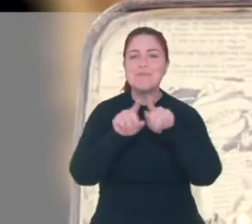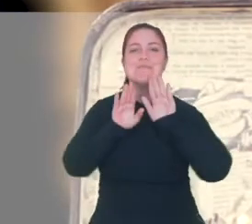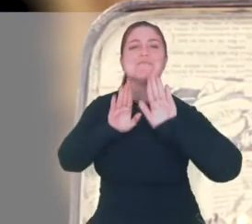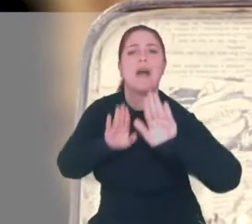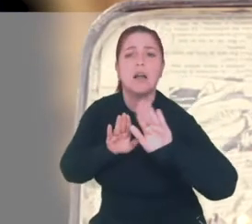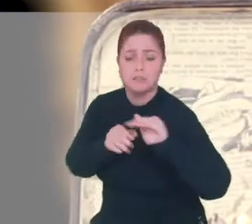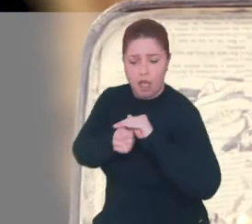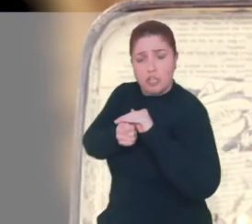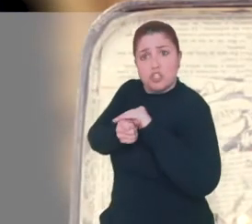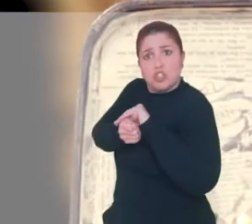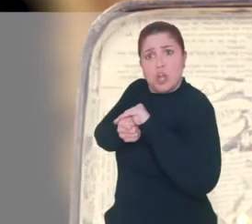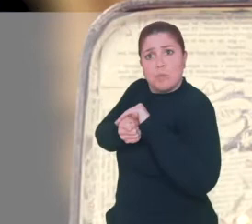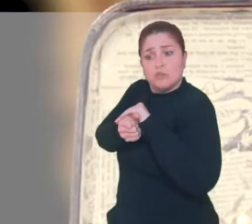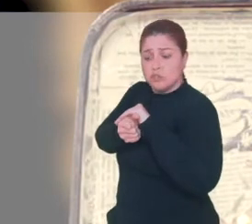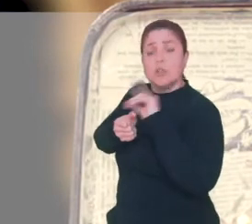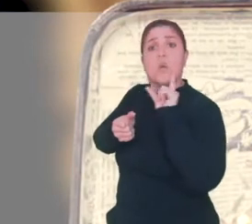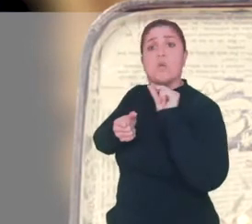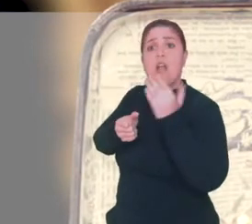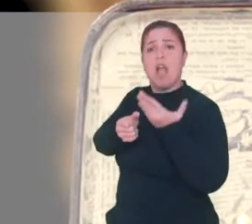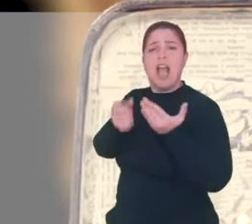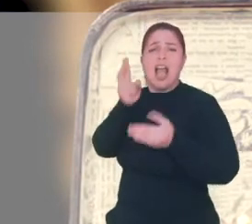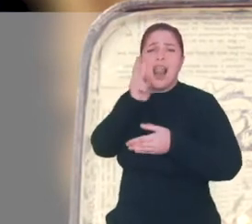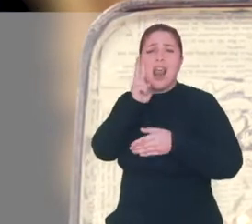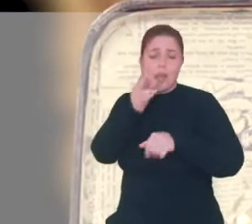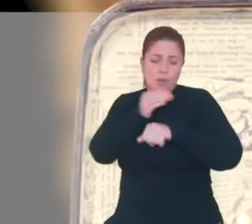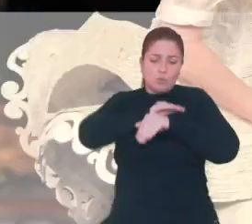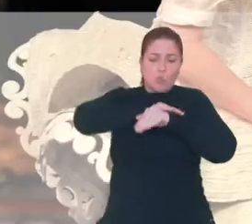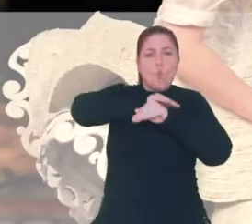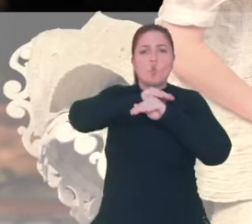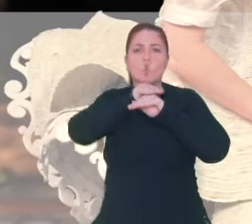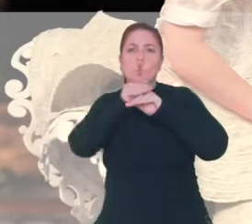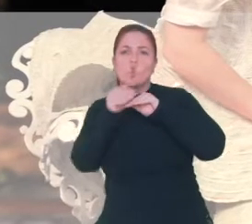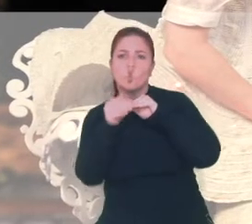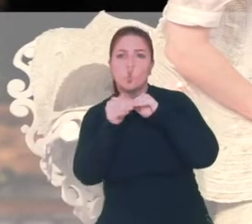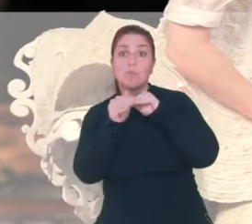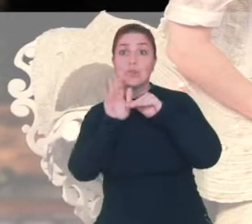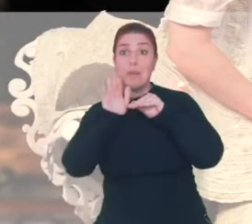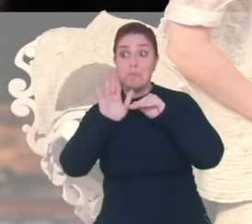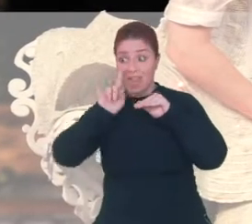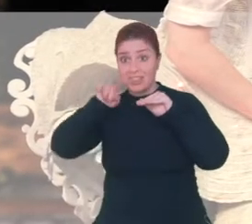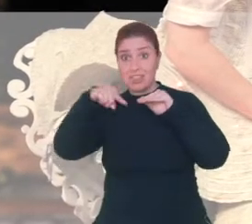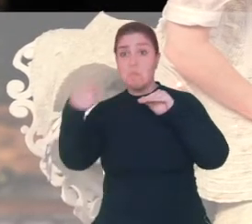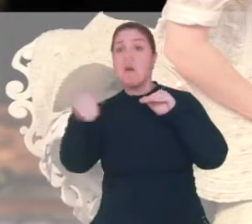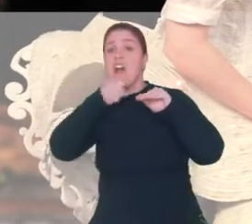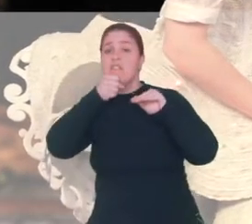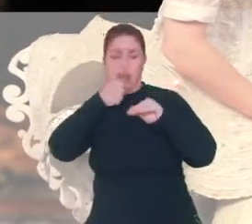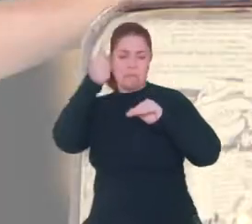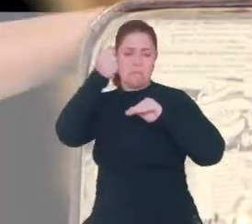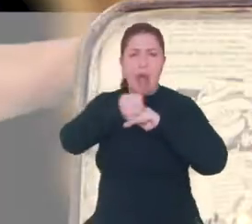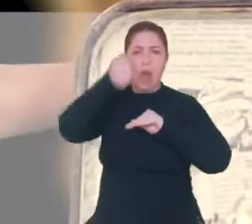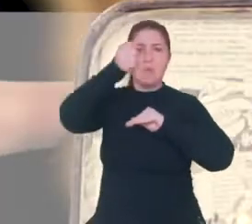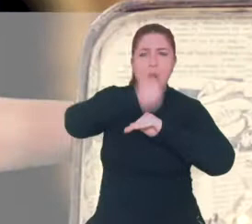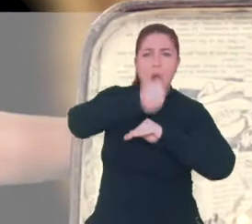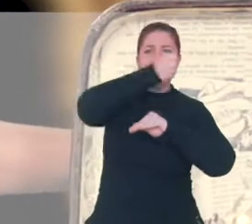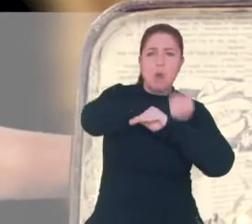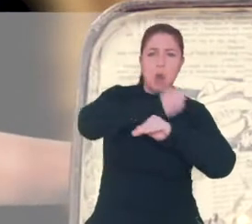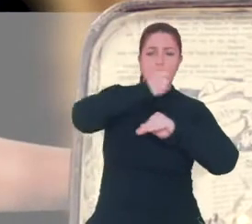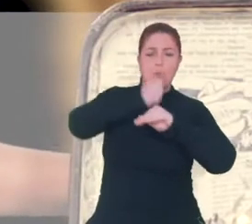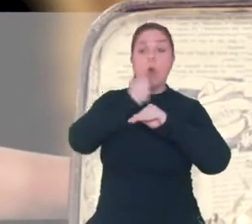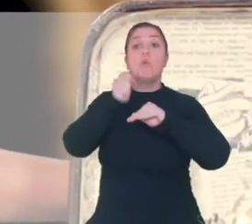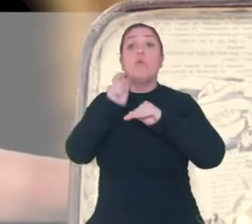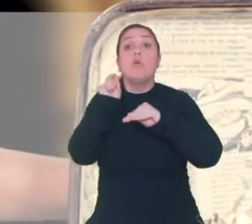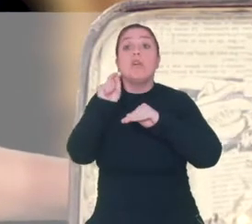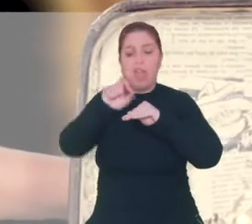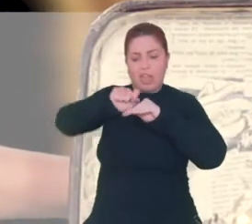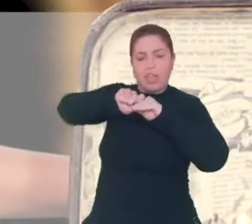jabuti antes tinha o casco todo lisinho. Mas depois desse embate com a velha, ficou com o casco